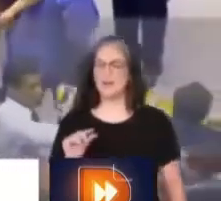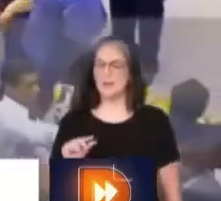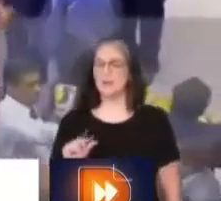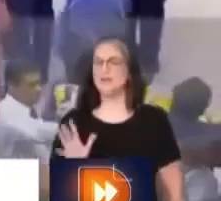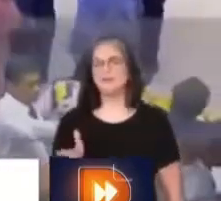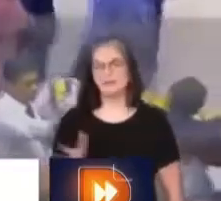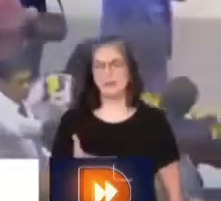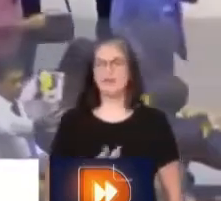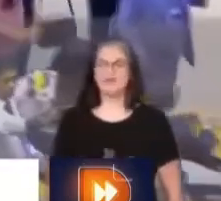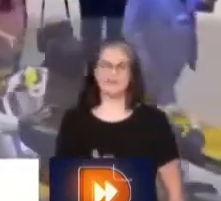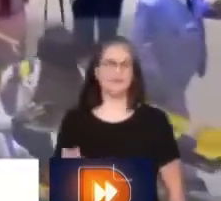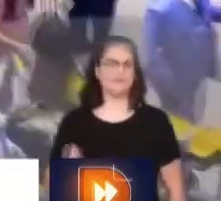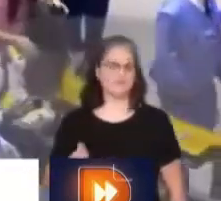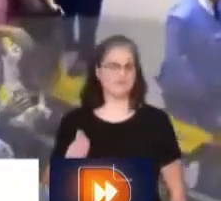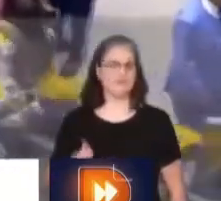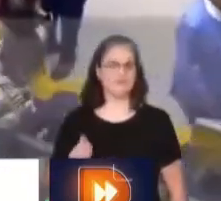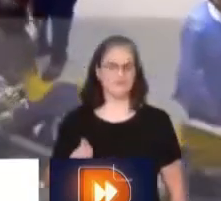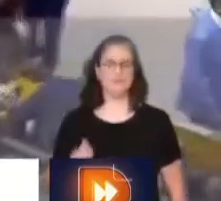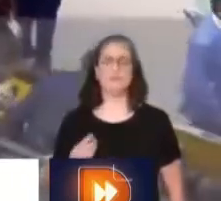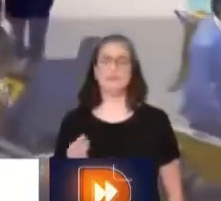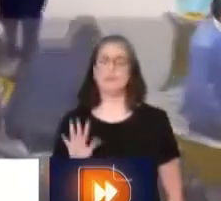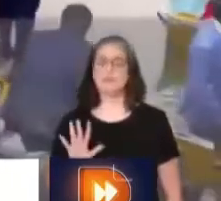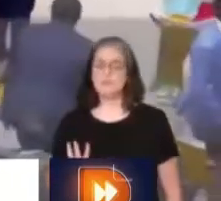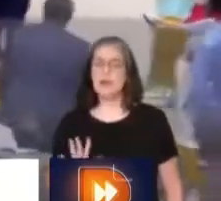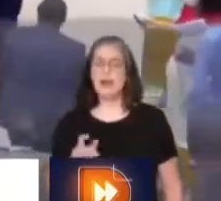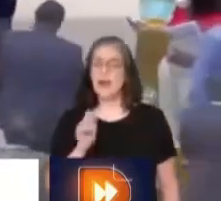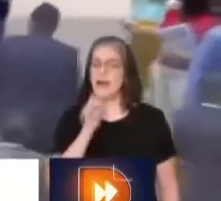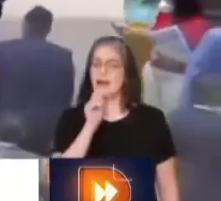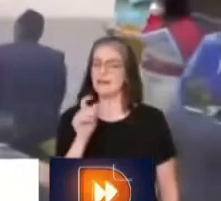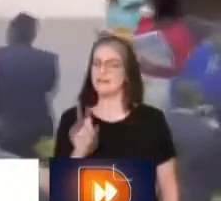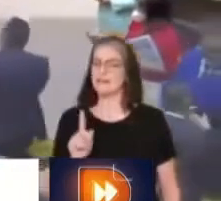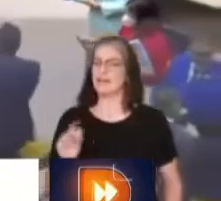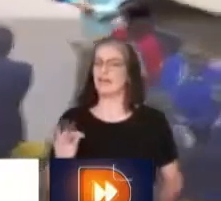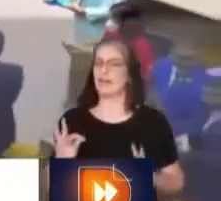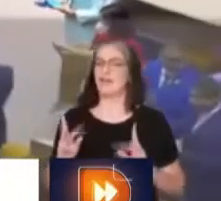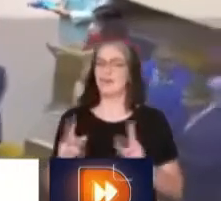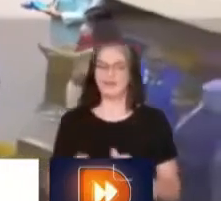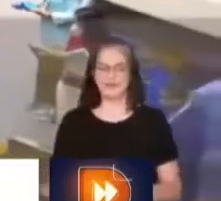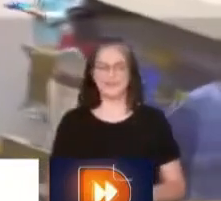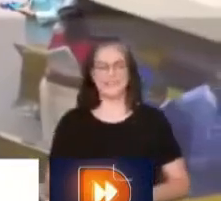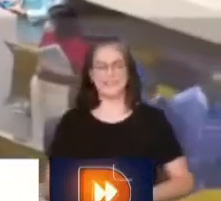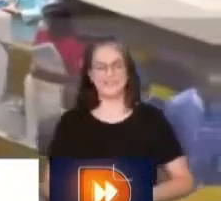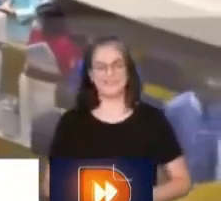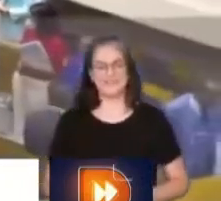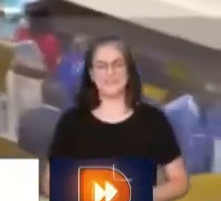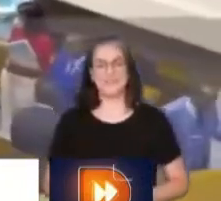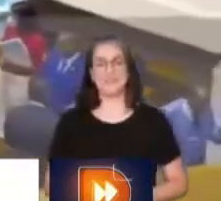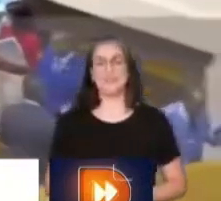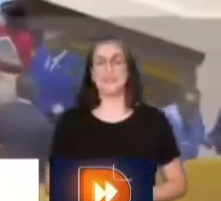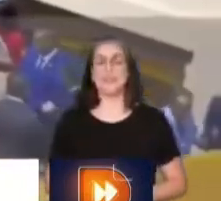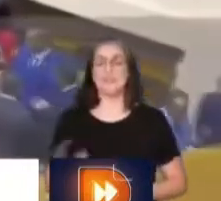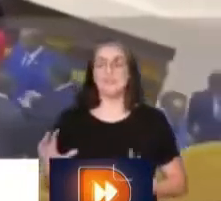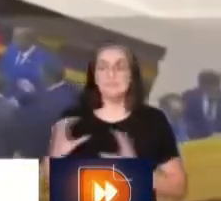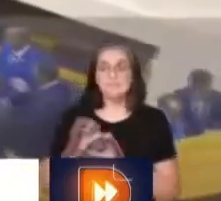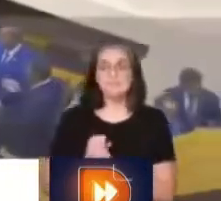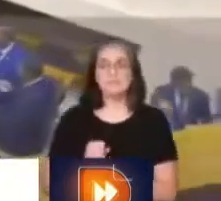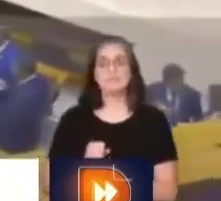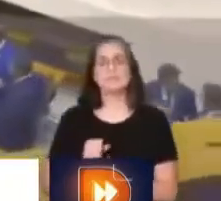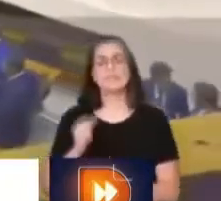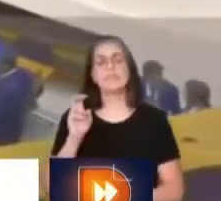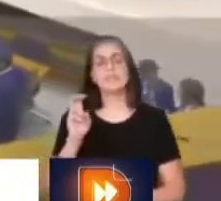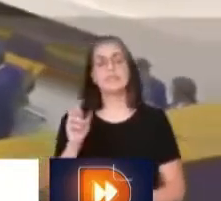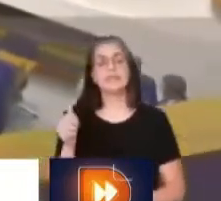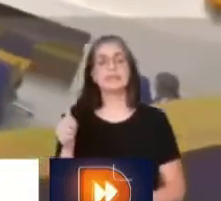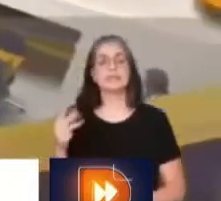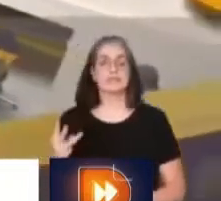Van Hatten, do Novo. Para ser eleito, o candidato precisava de maioria absoluta dos votos em primeira